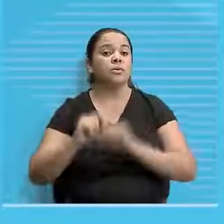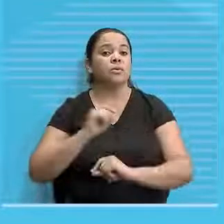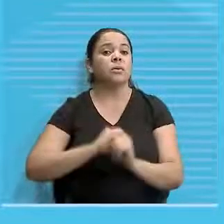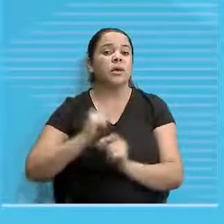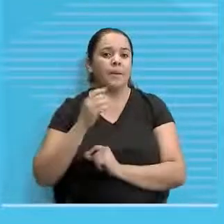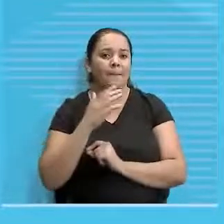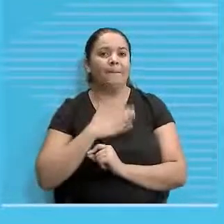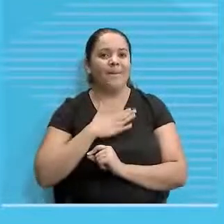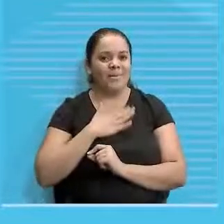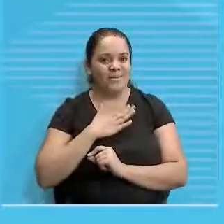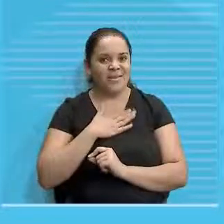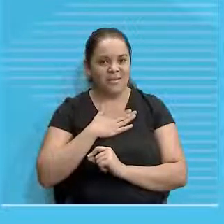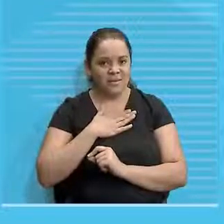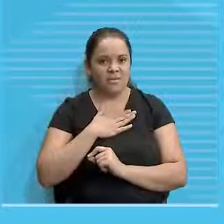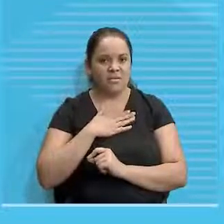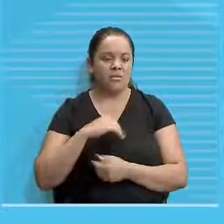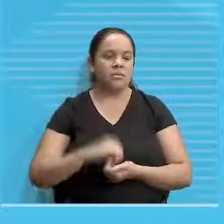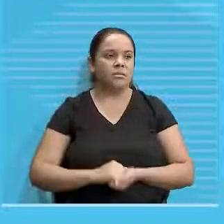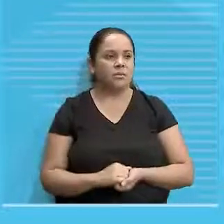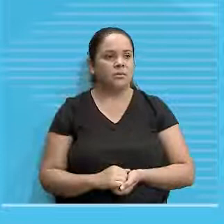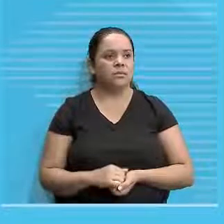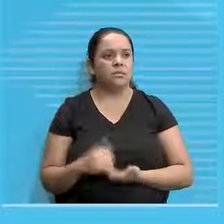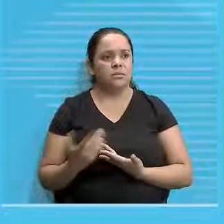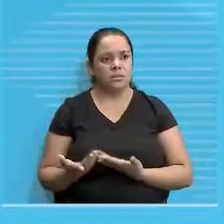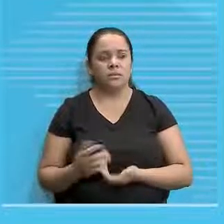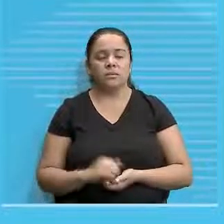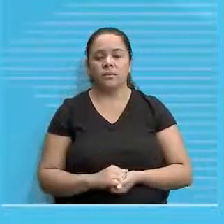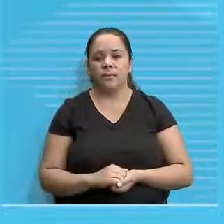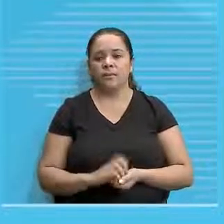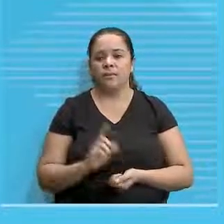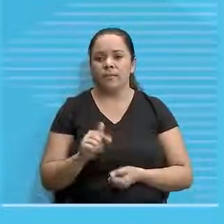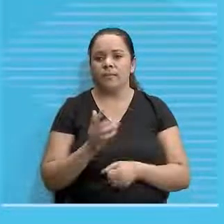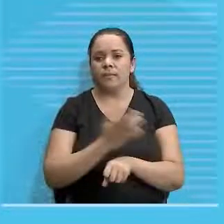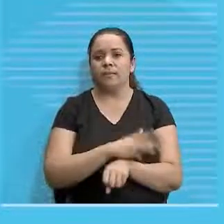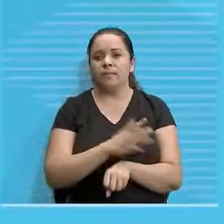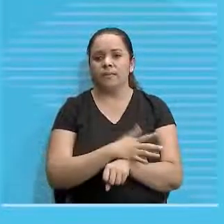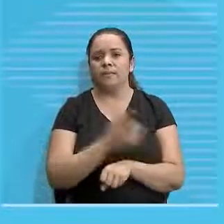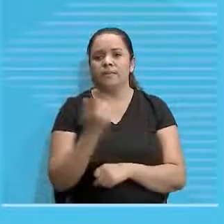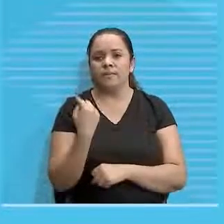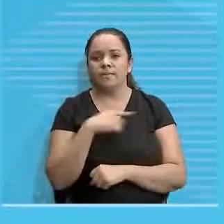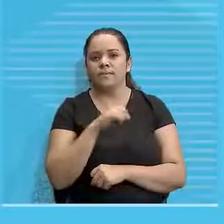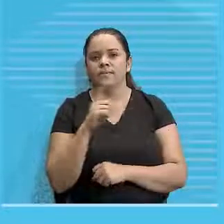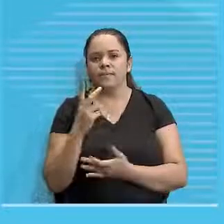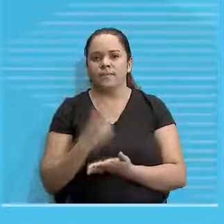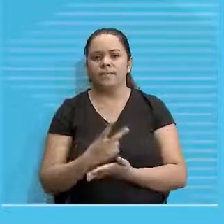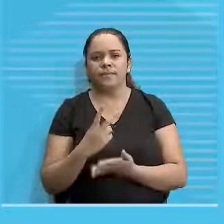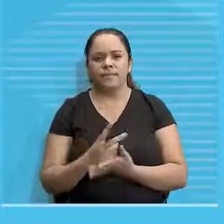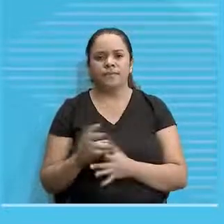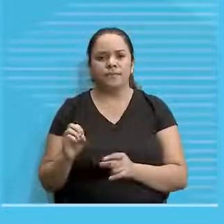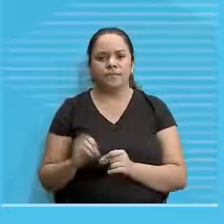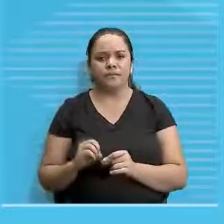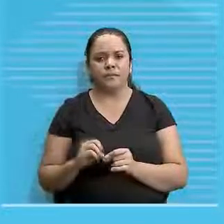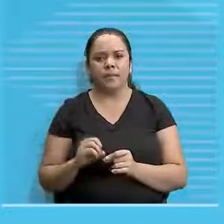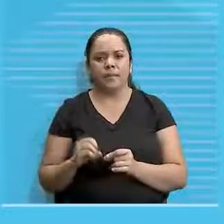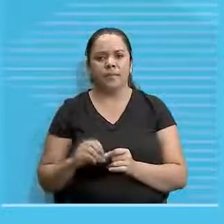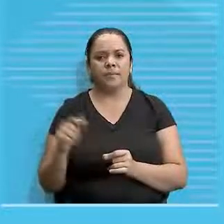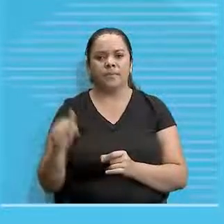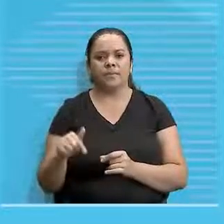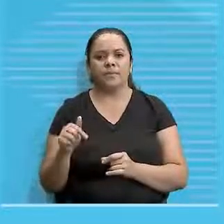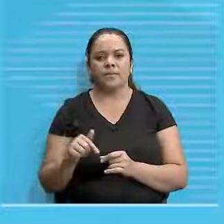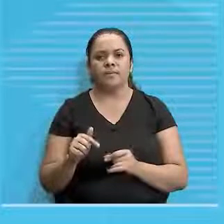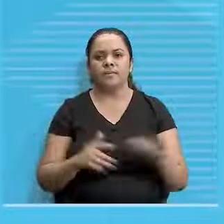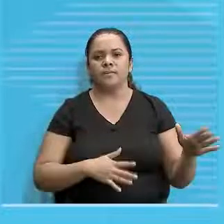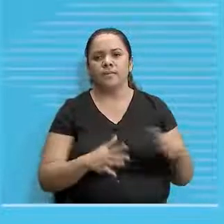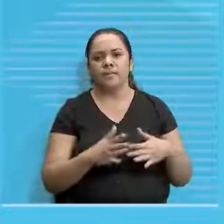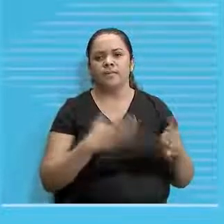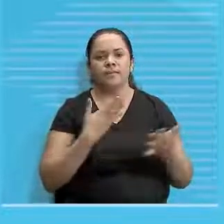tá certo? E é justamente esse é um exercício que a gente está sempre fazendo aqui durante as nossas aulas